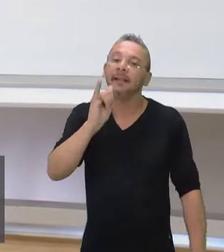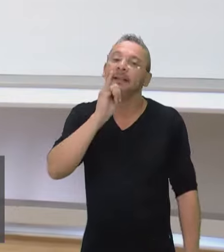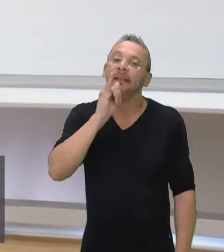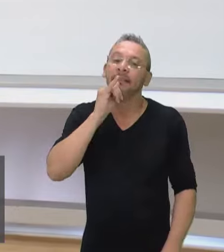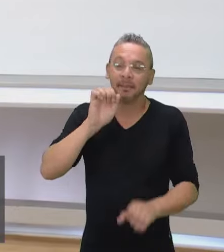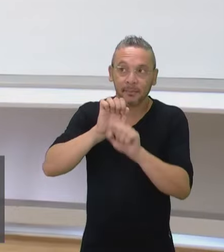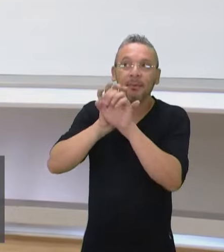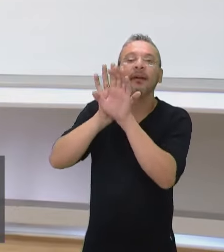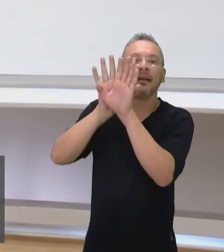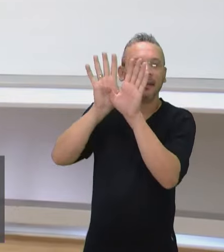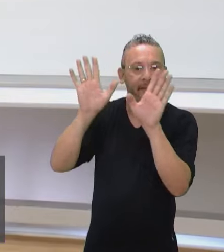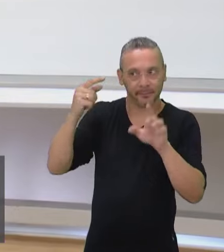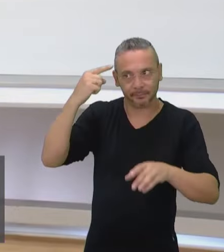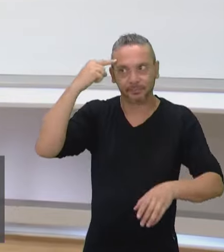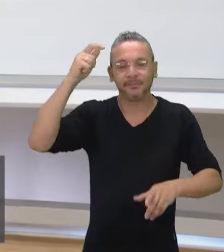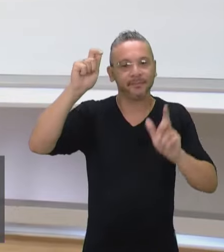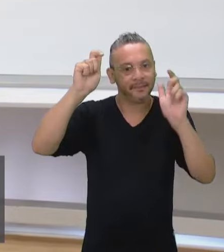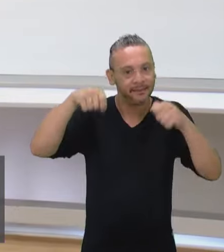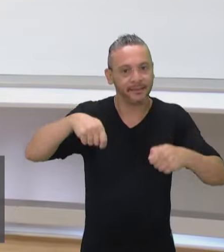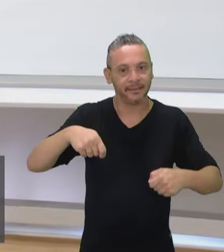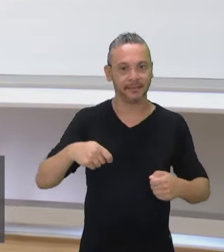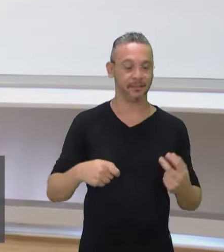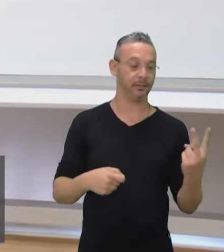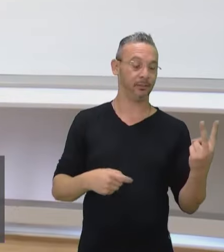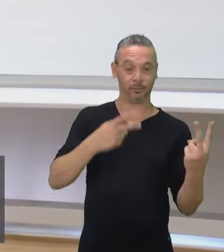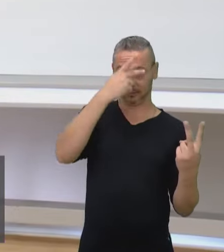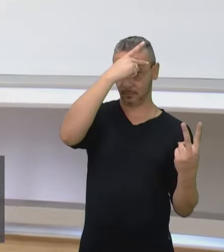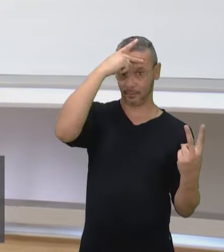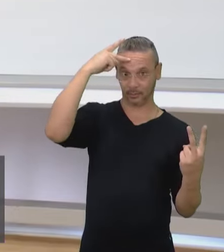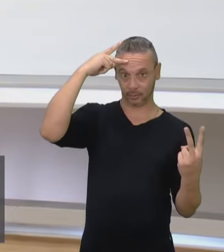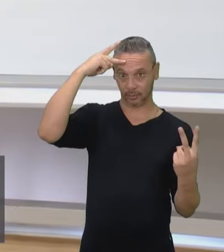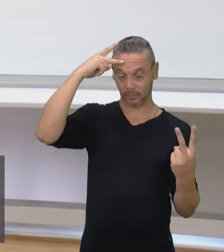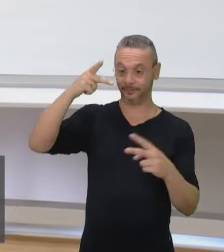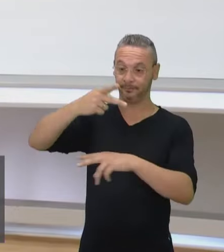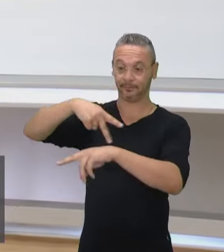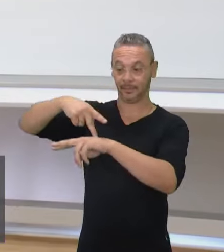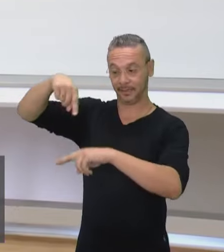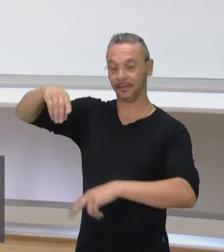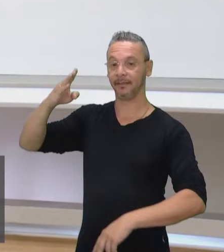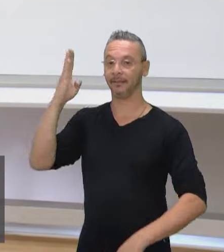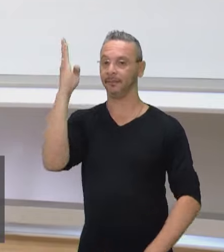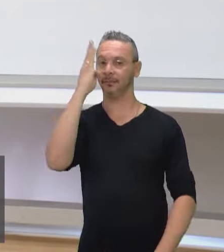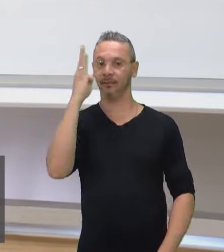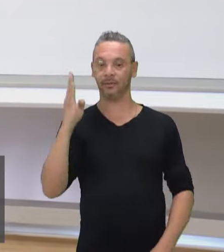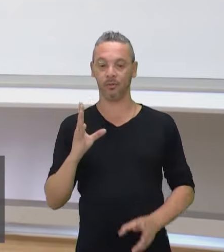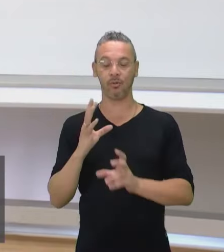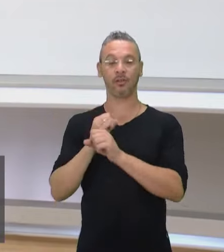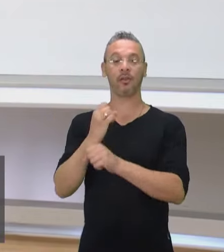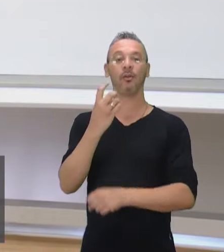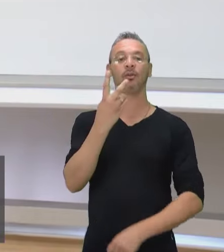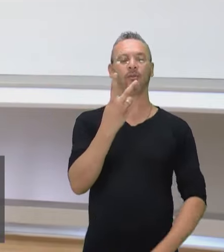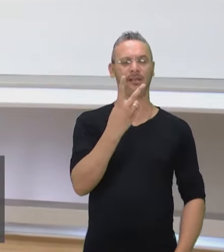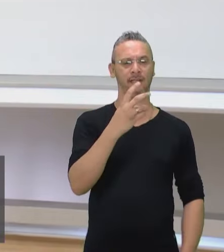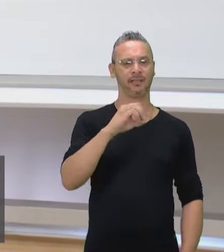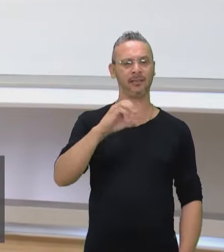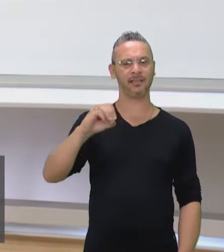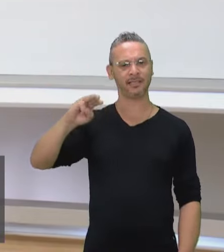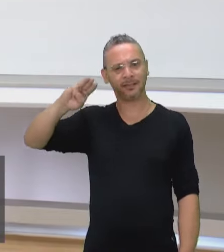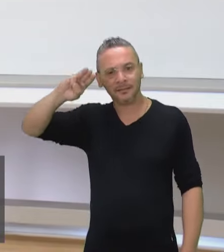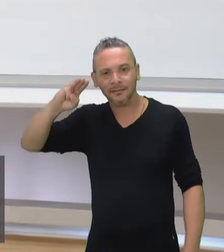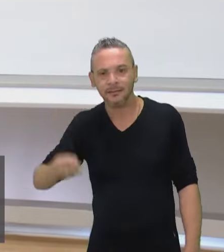mais palpável essa ideia. Eu estou falando de duas pessoas, um país como o Brasil, são mais de 200 milhões de habitantes,